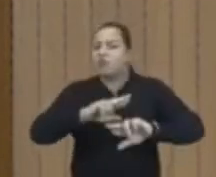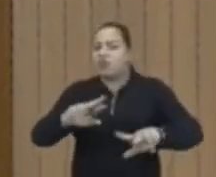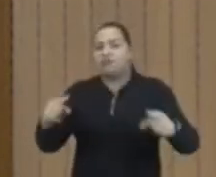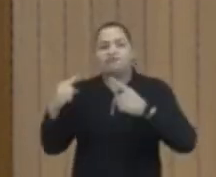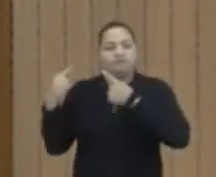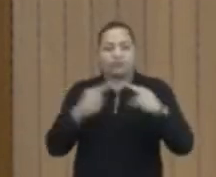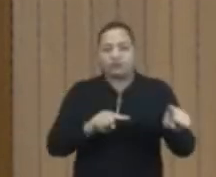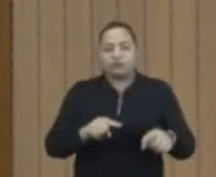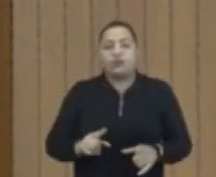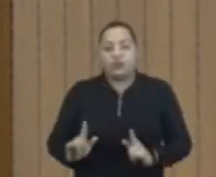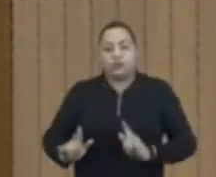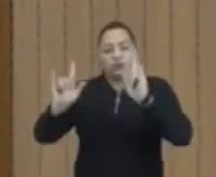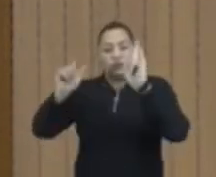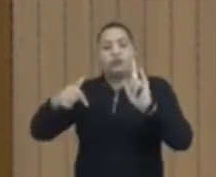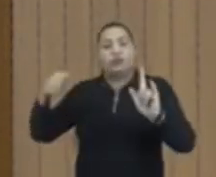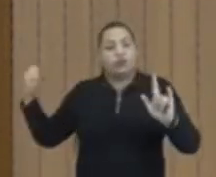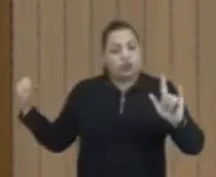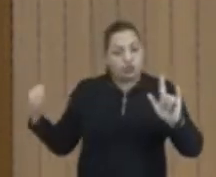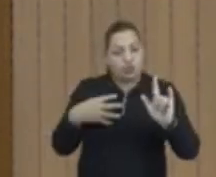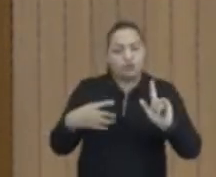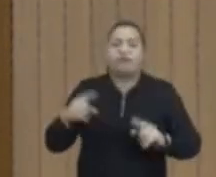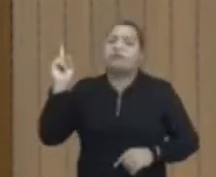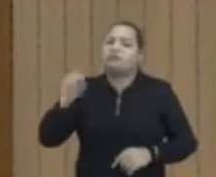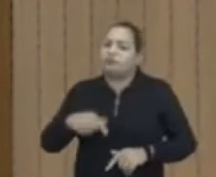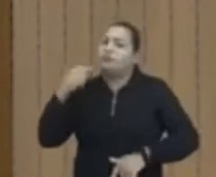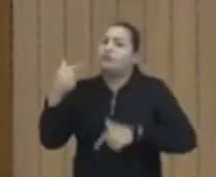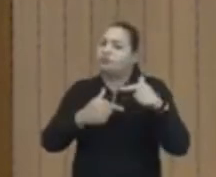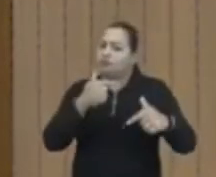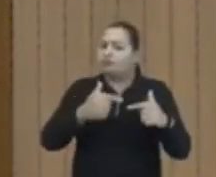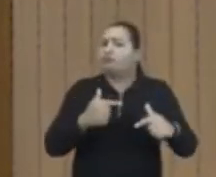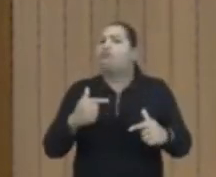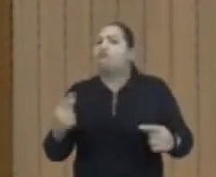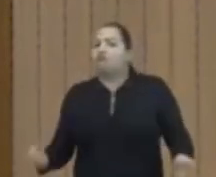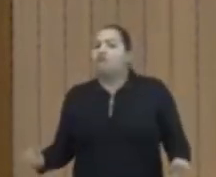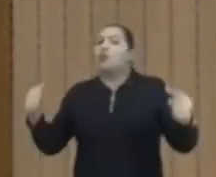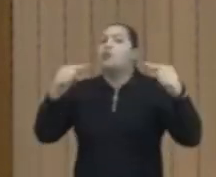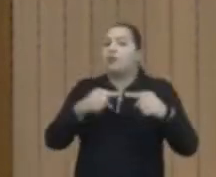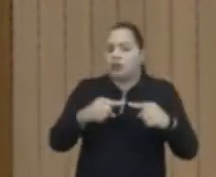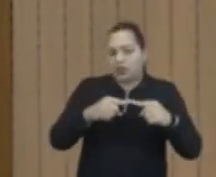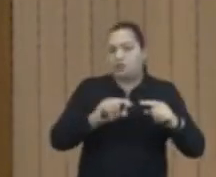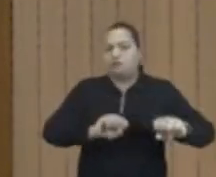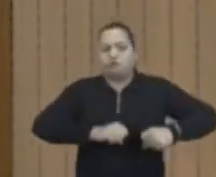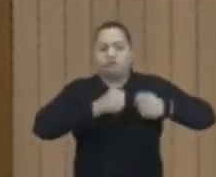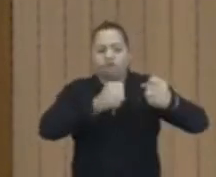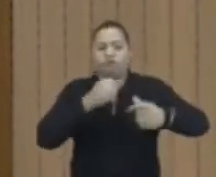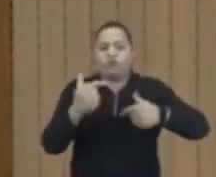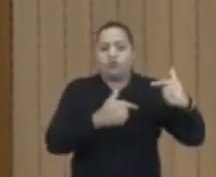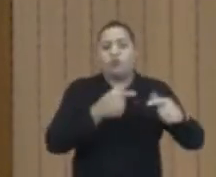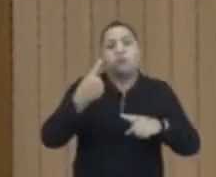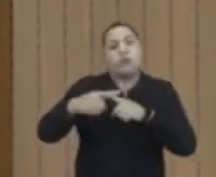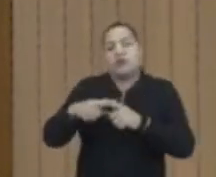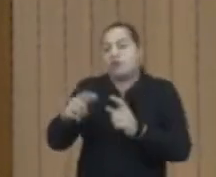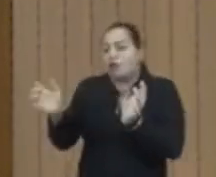está à altura de trabalhos com esse potencial, para que a equipe tem a infraestrutura